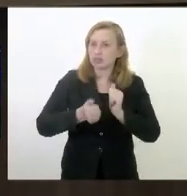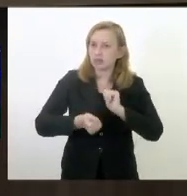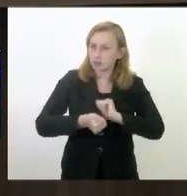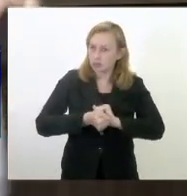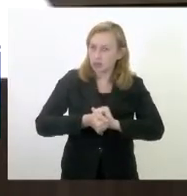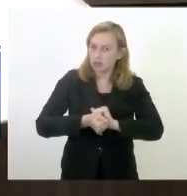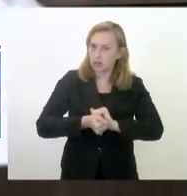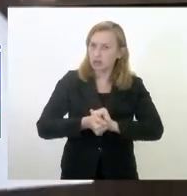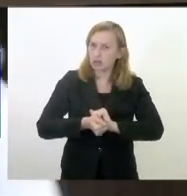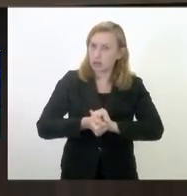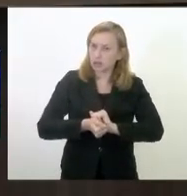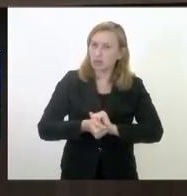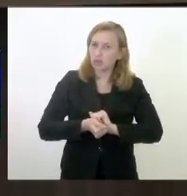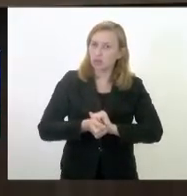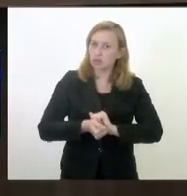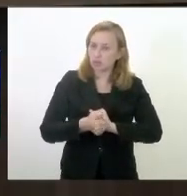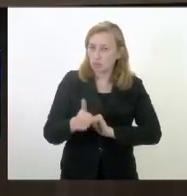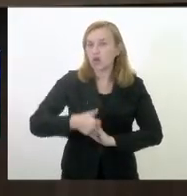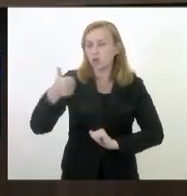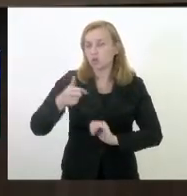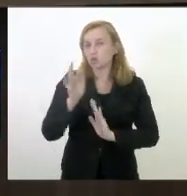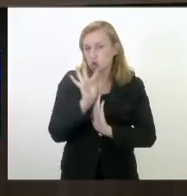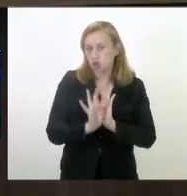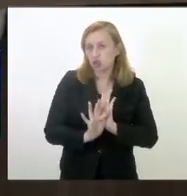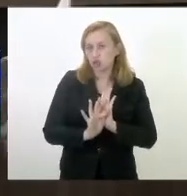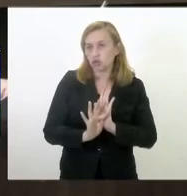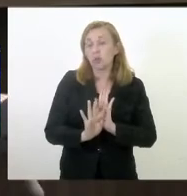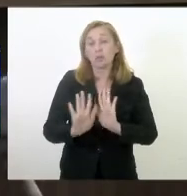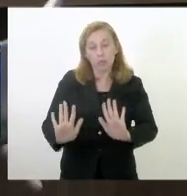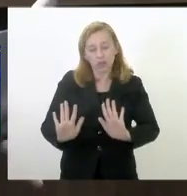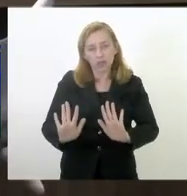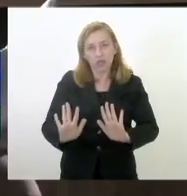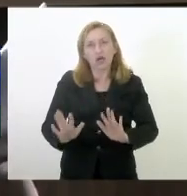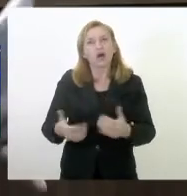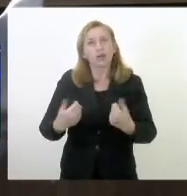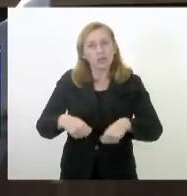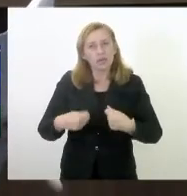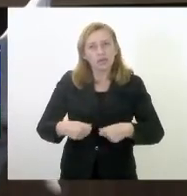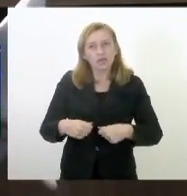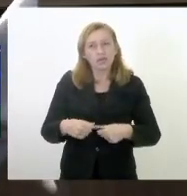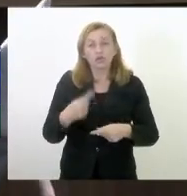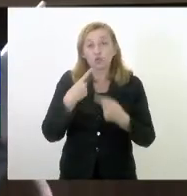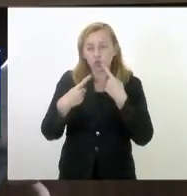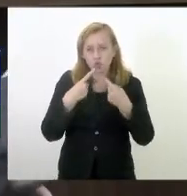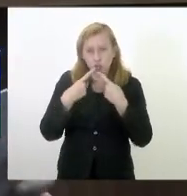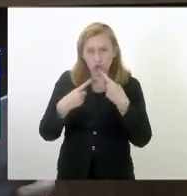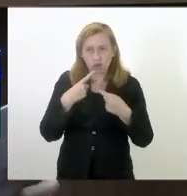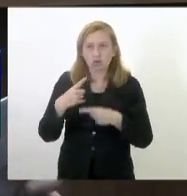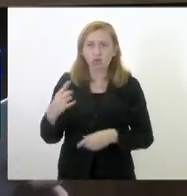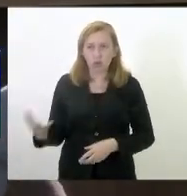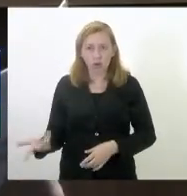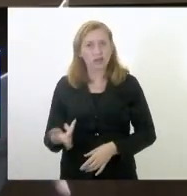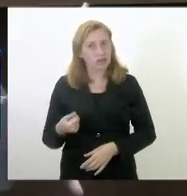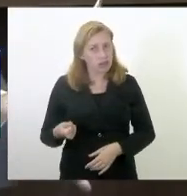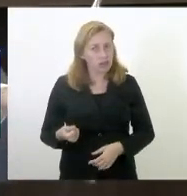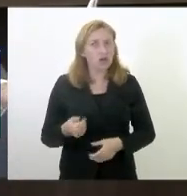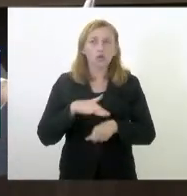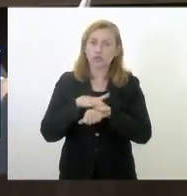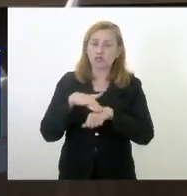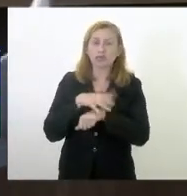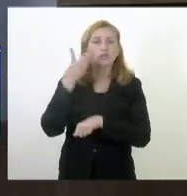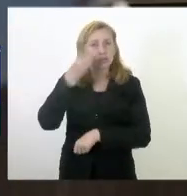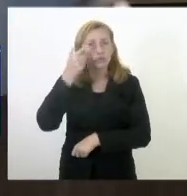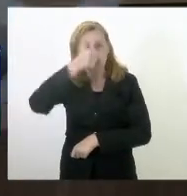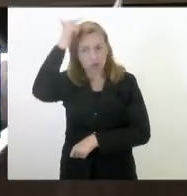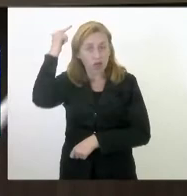uma reforma no texto. Agora, precisa ser feita uma discussão de mérito a posteriori. Eu conversava com o deputado Luiz